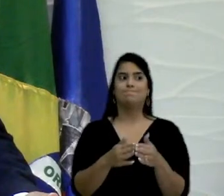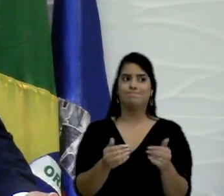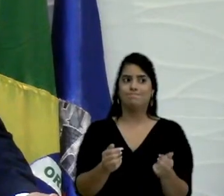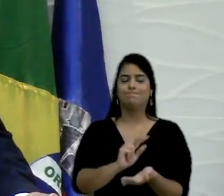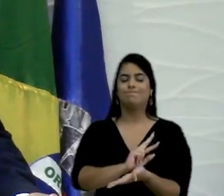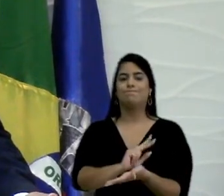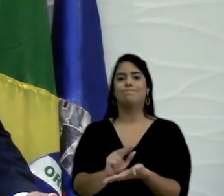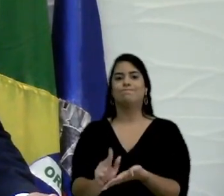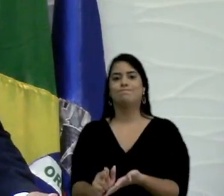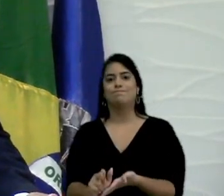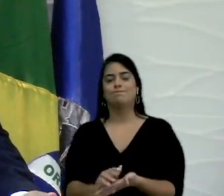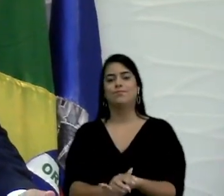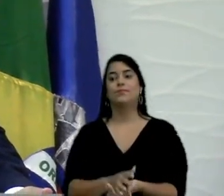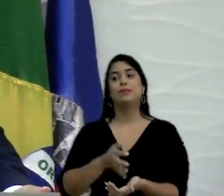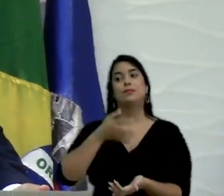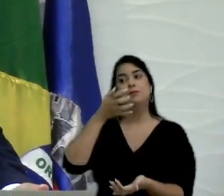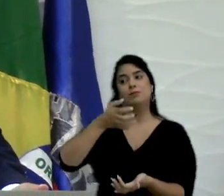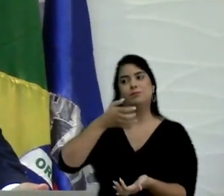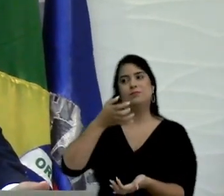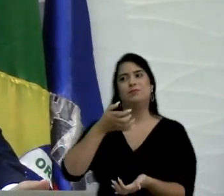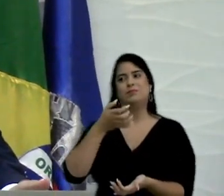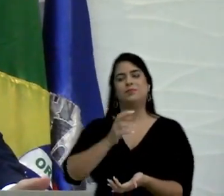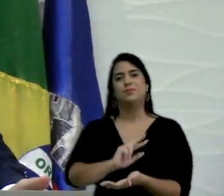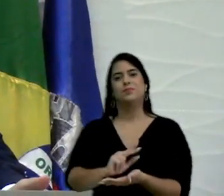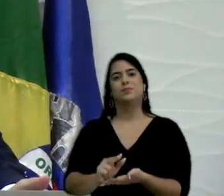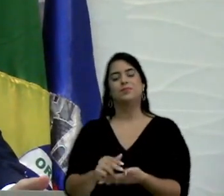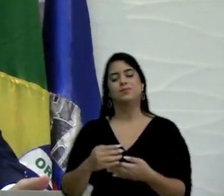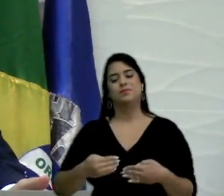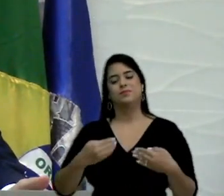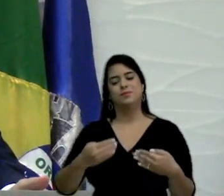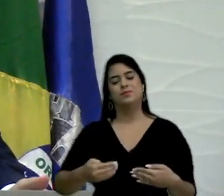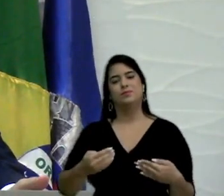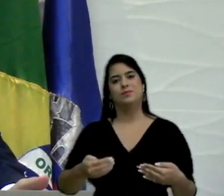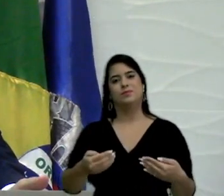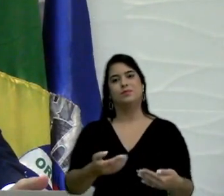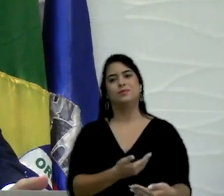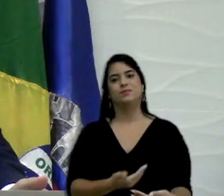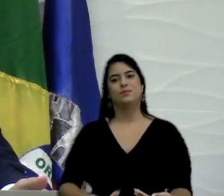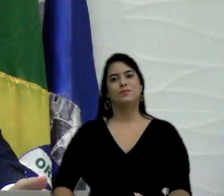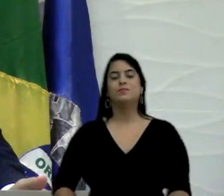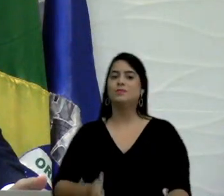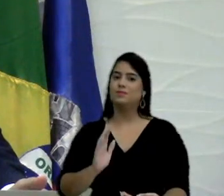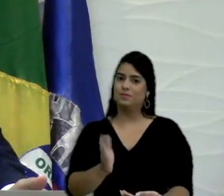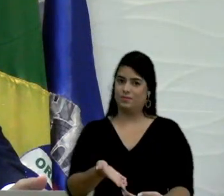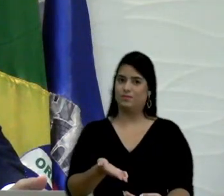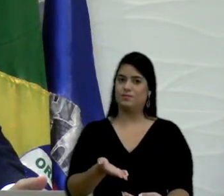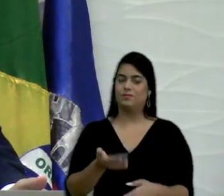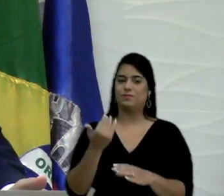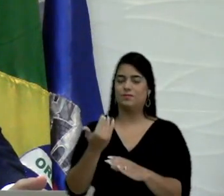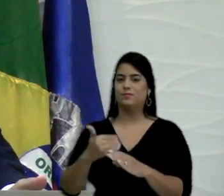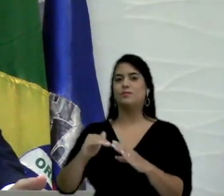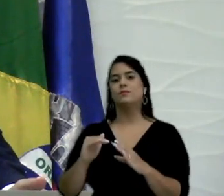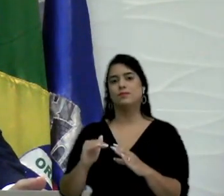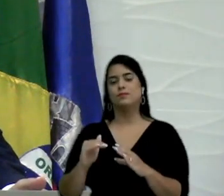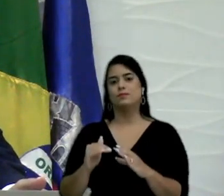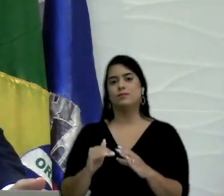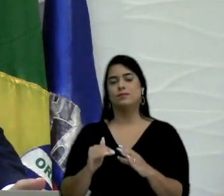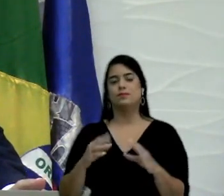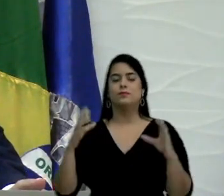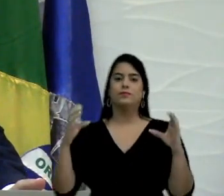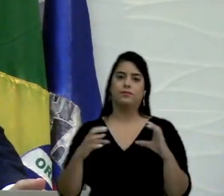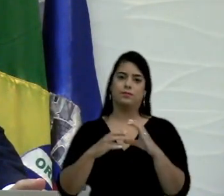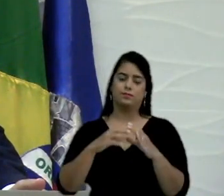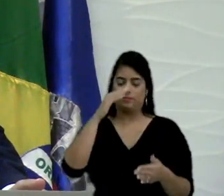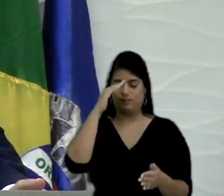e falas dos demais vereadores que o ministério público já encaminhou também essa demanda para que a Compesa pudesse